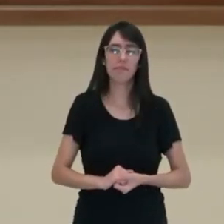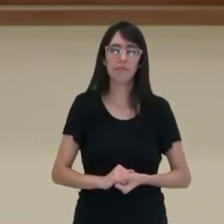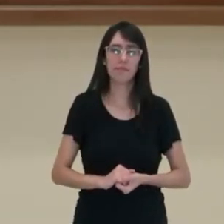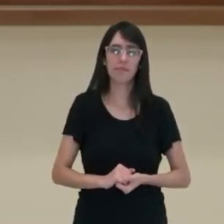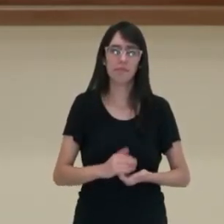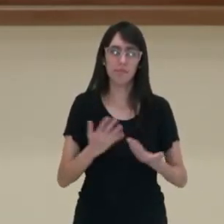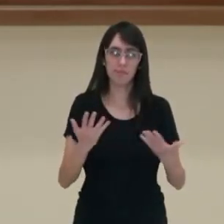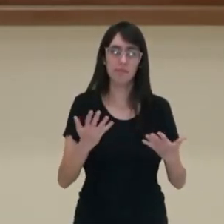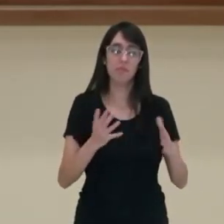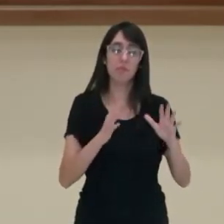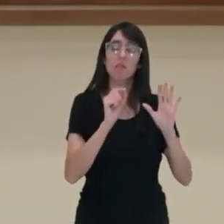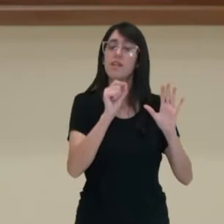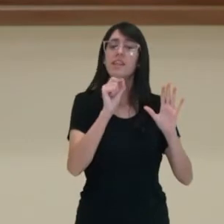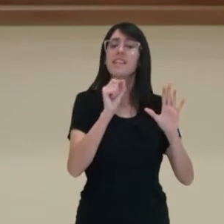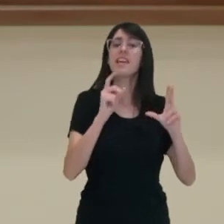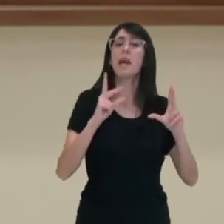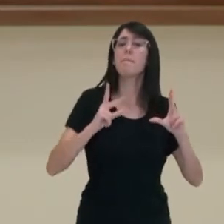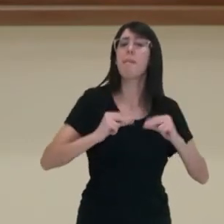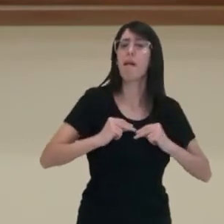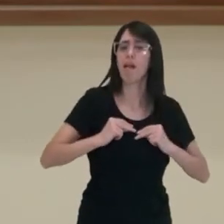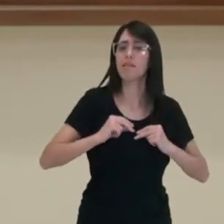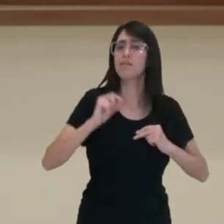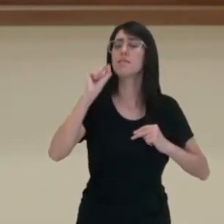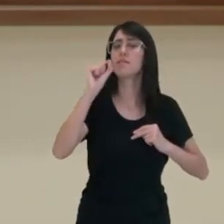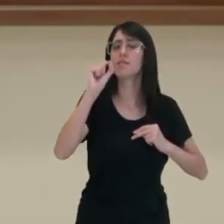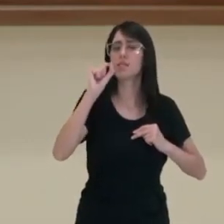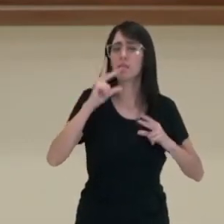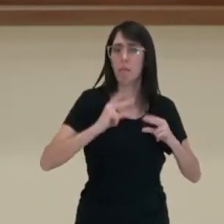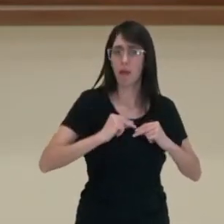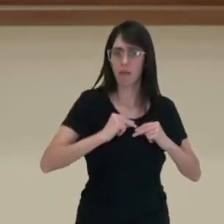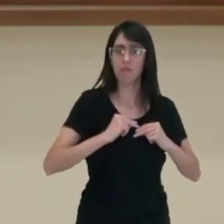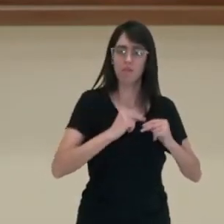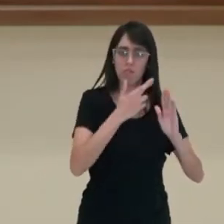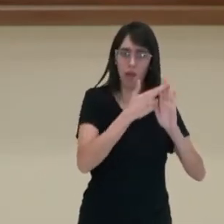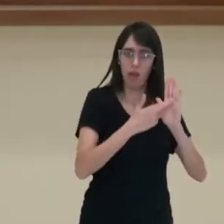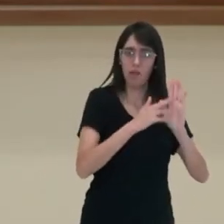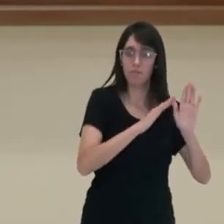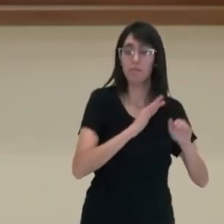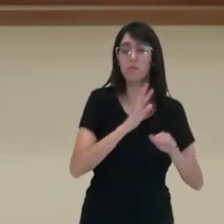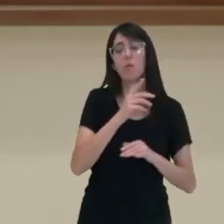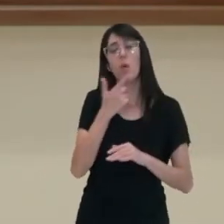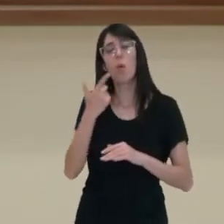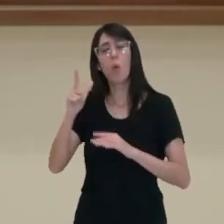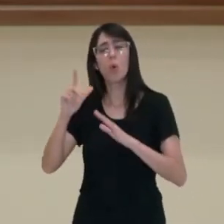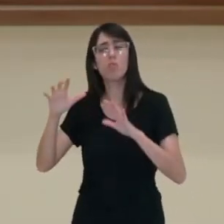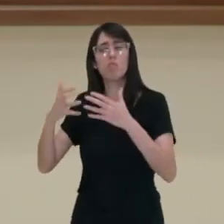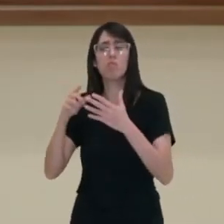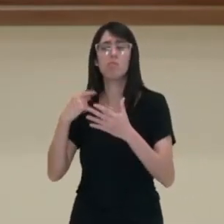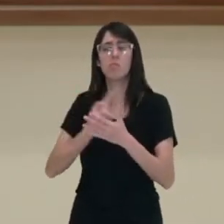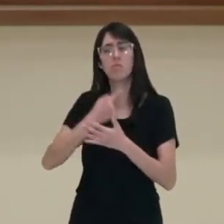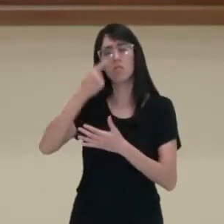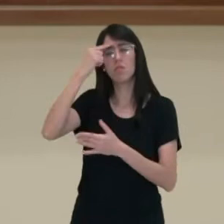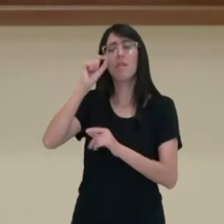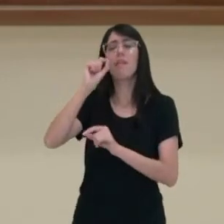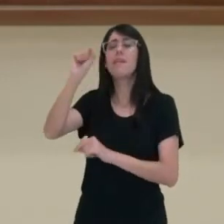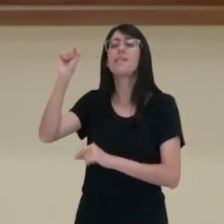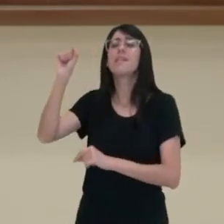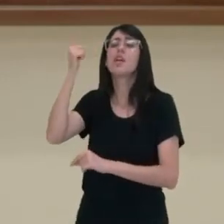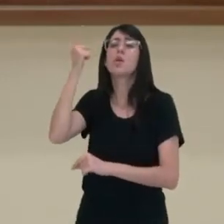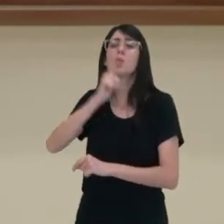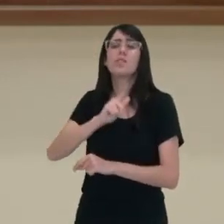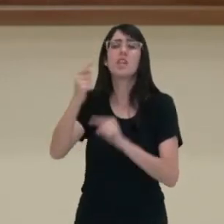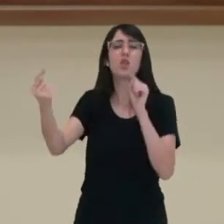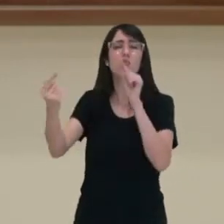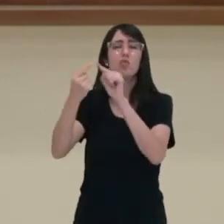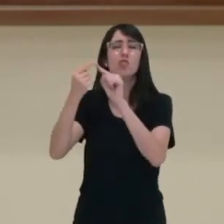lado, quem merece? Quais são os critérios? Do outro lado, a gente pode pensar, mas quem consegue atingir esses